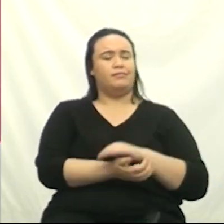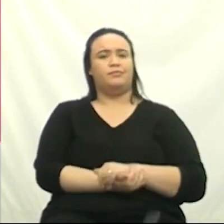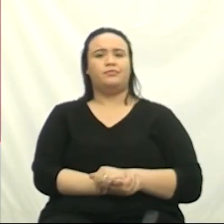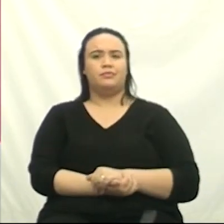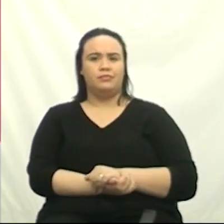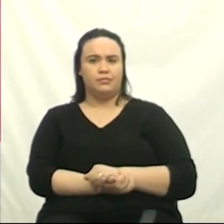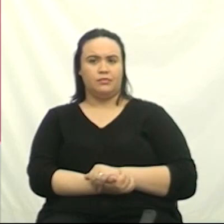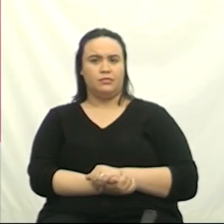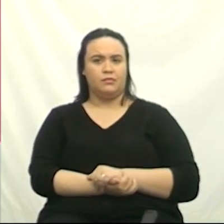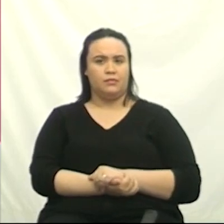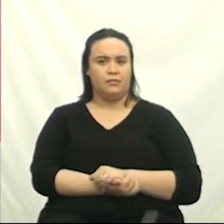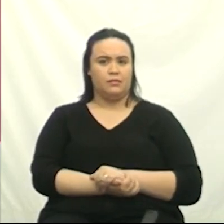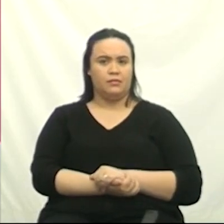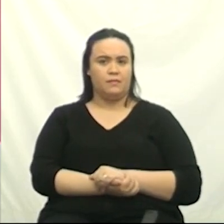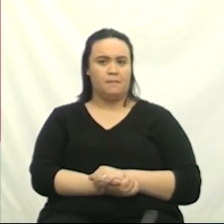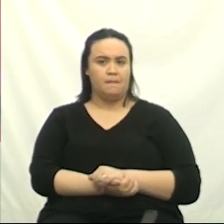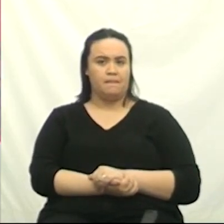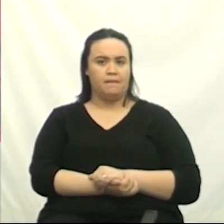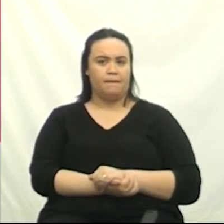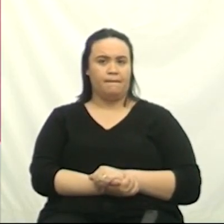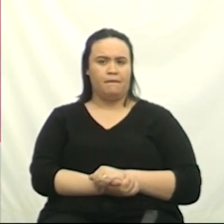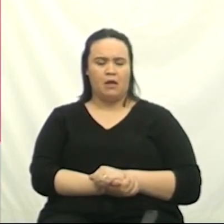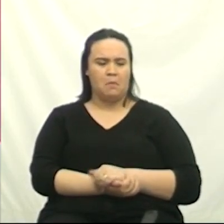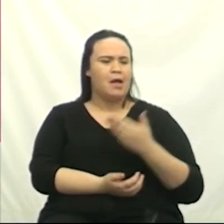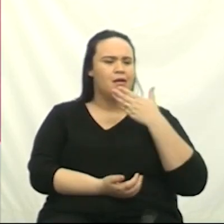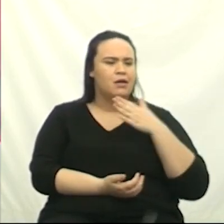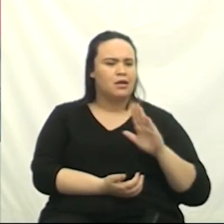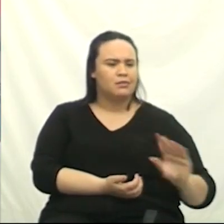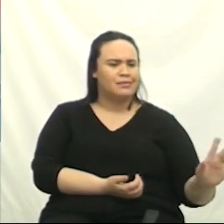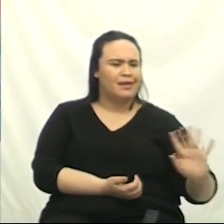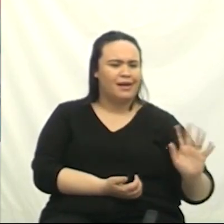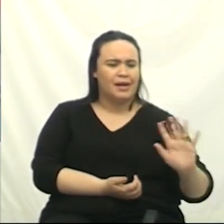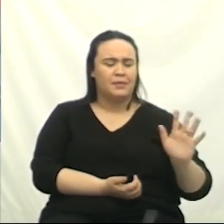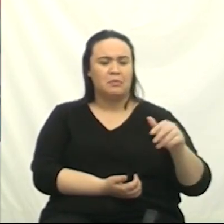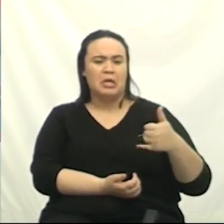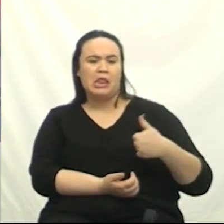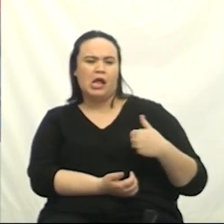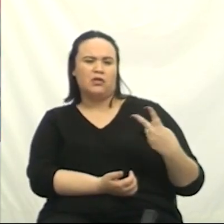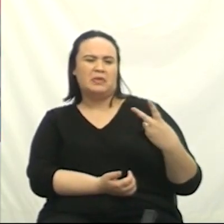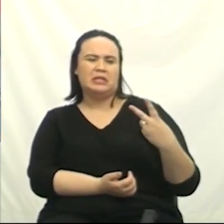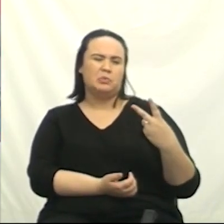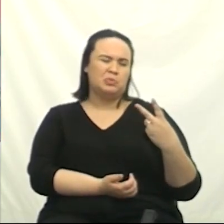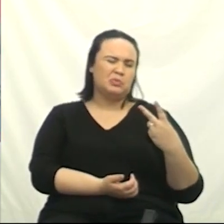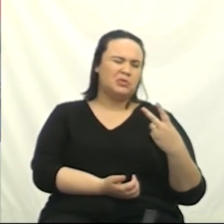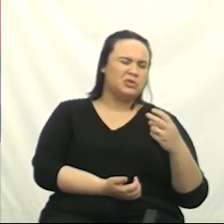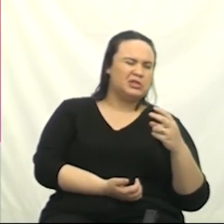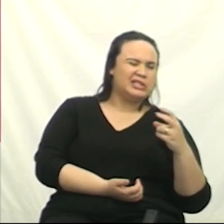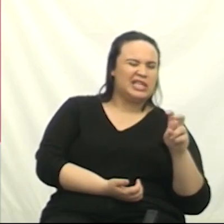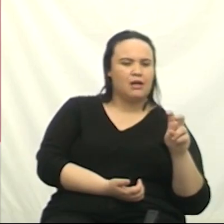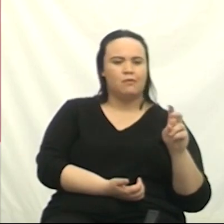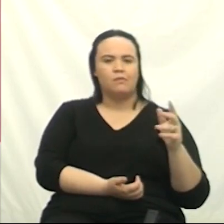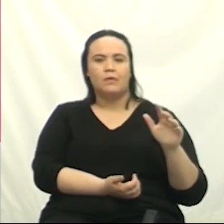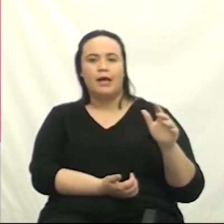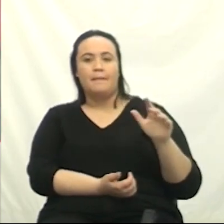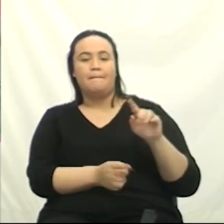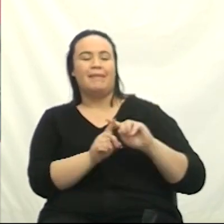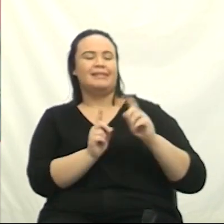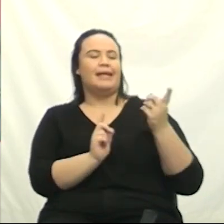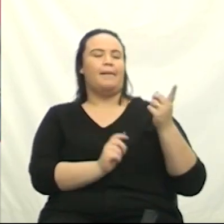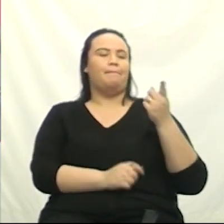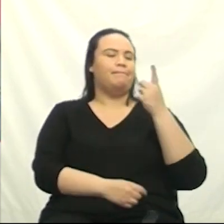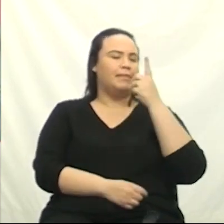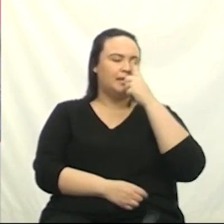filho que não era uma criança já era um moço de 20 e poucos anos de idade mas é mãe coração de mãe